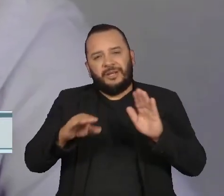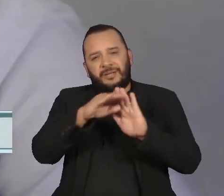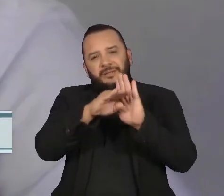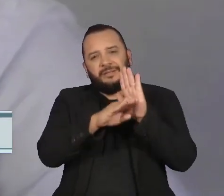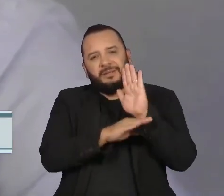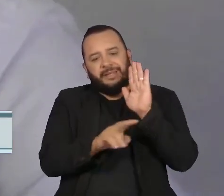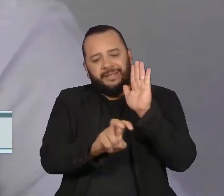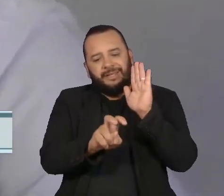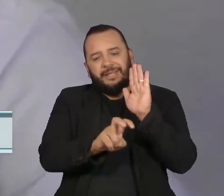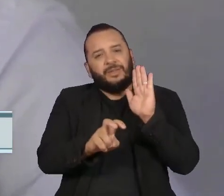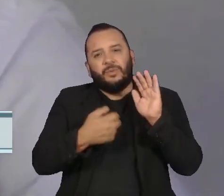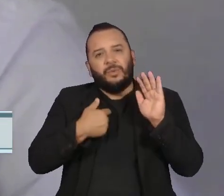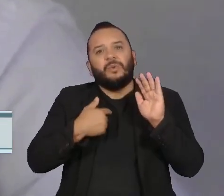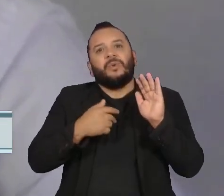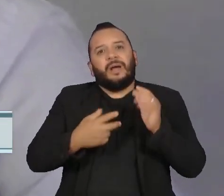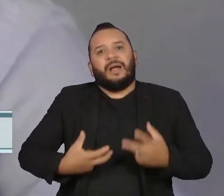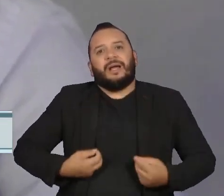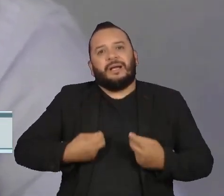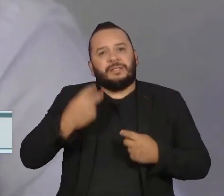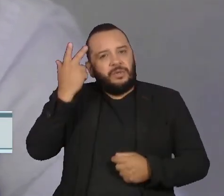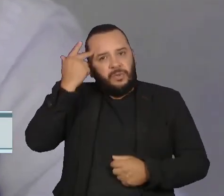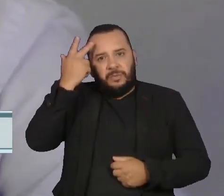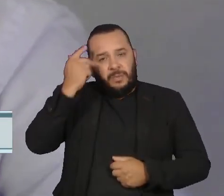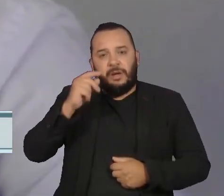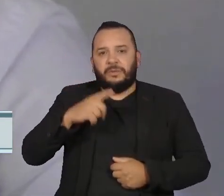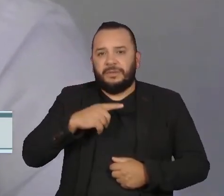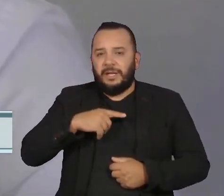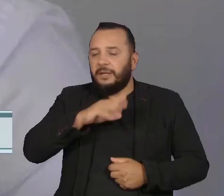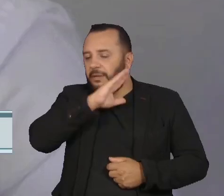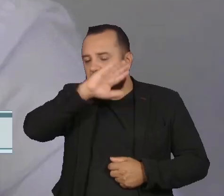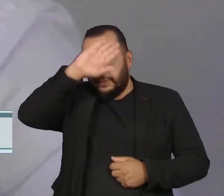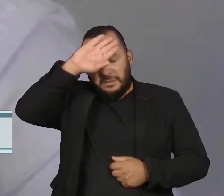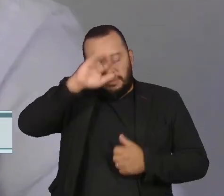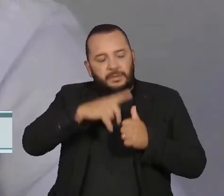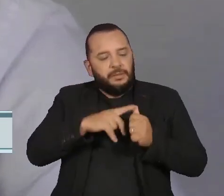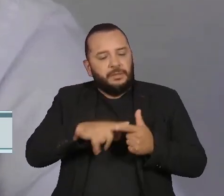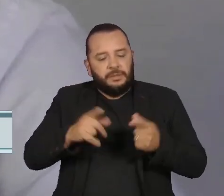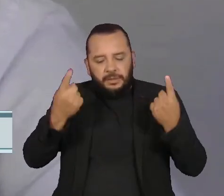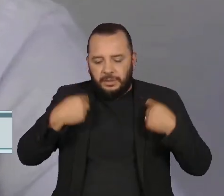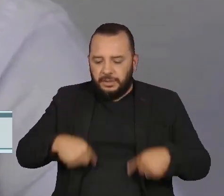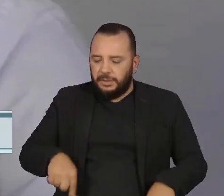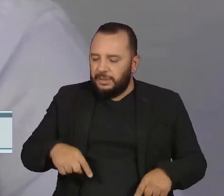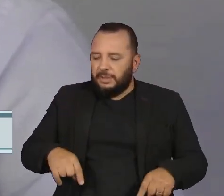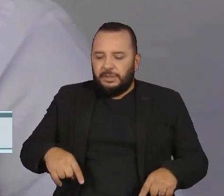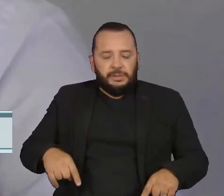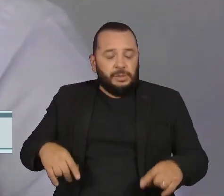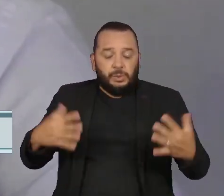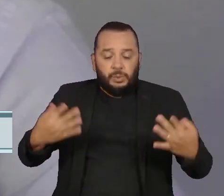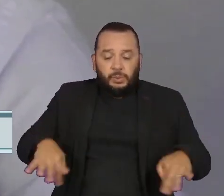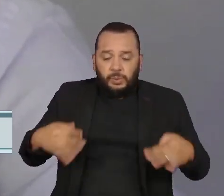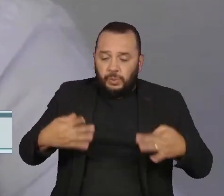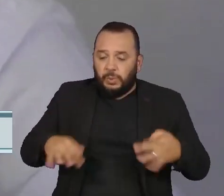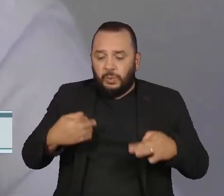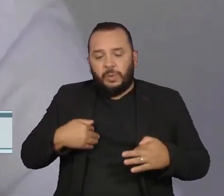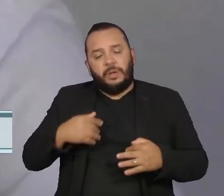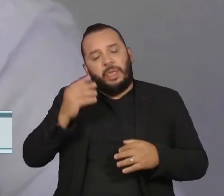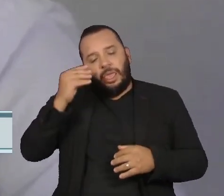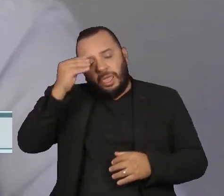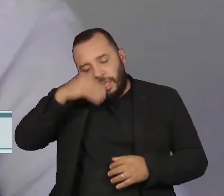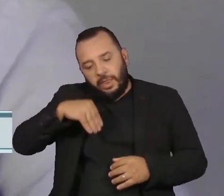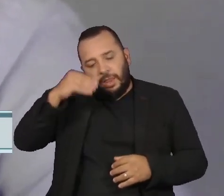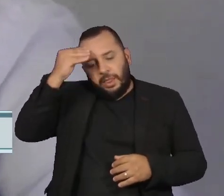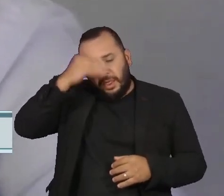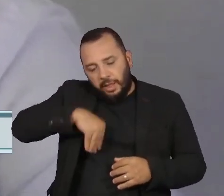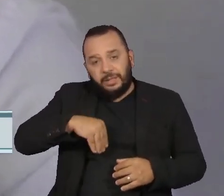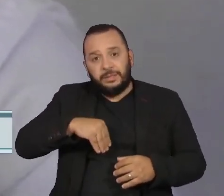pode começar aí com febre baixa, né, fadiga, mal-estar, tá? E aí, mais uma vez, tendo esses sinais de